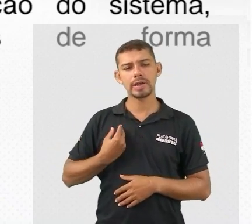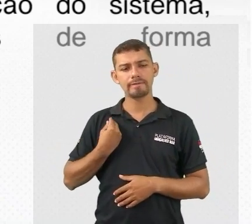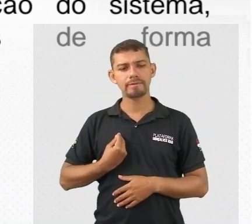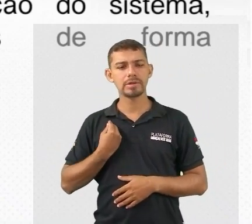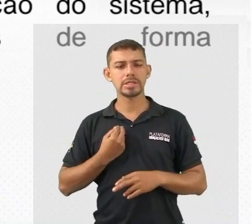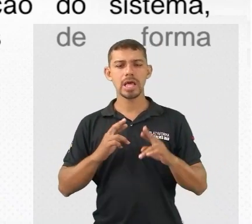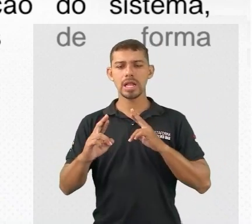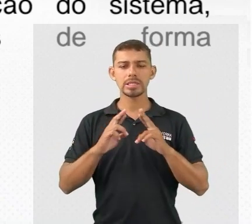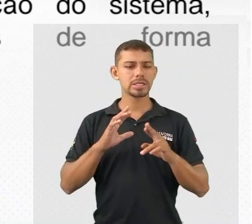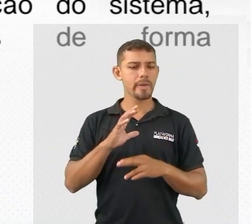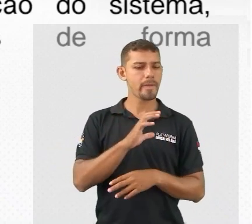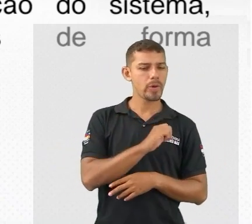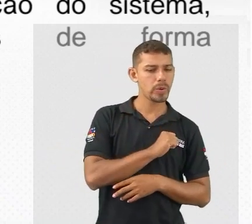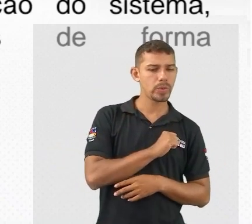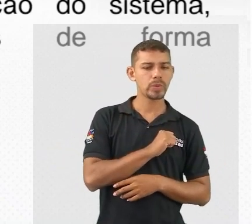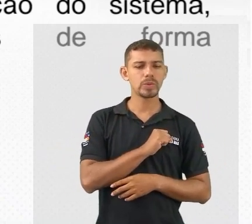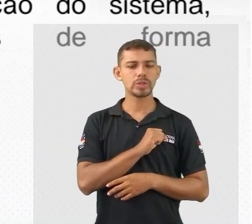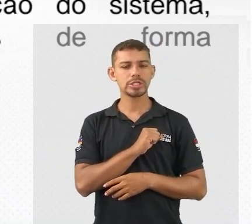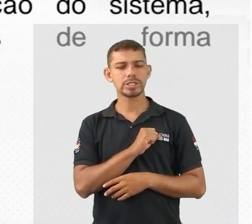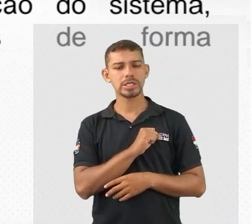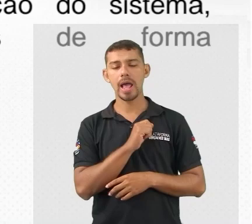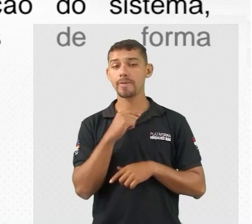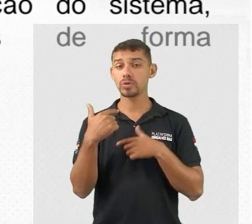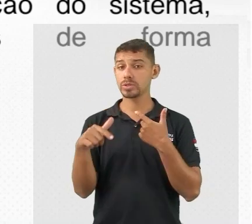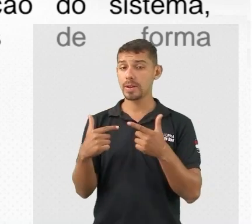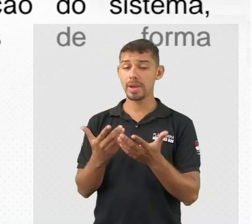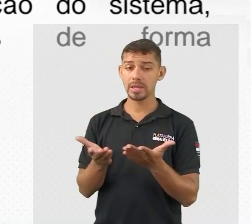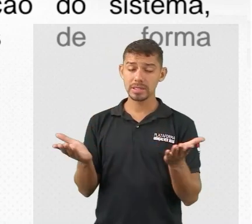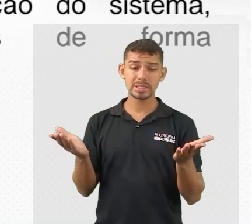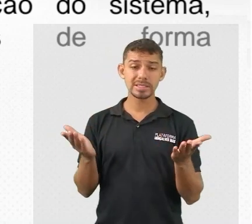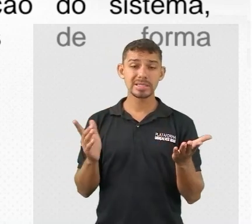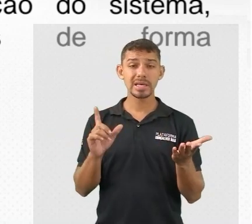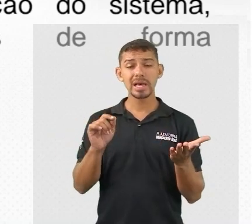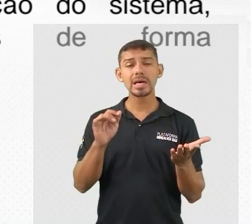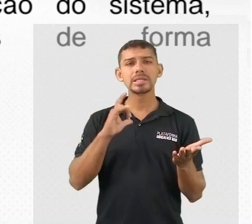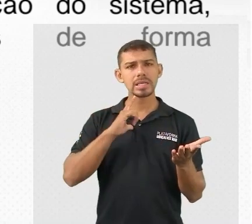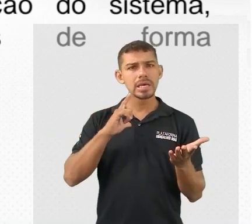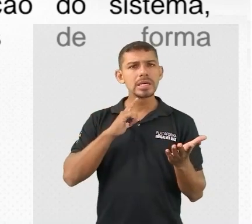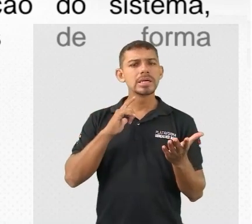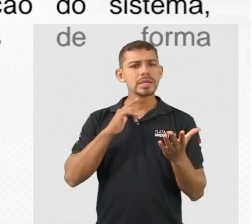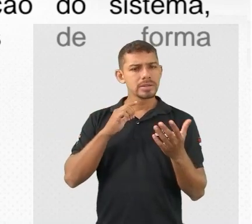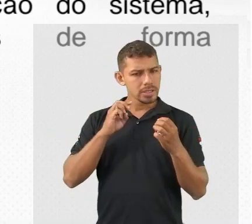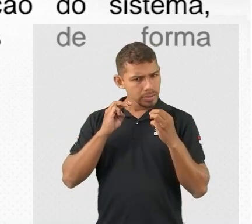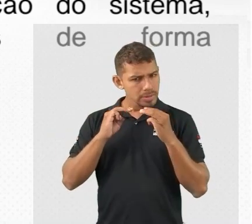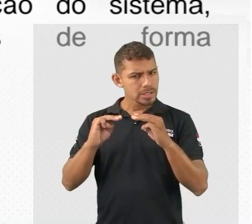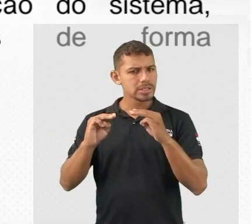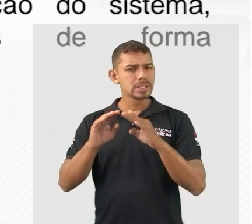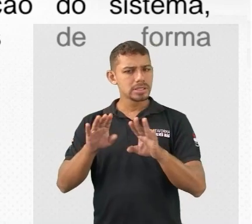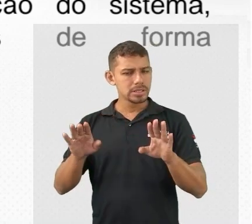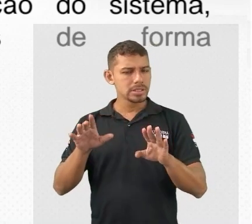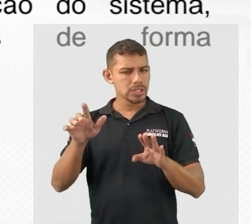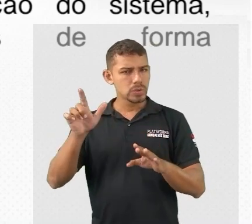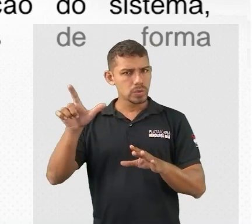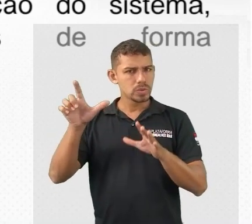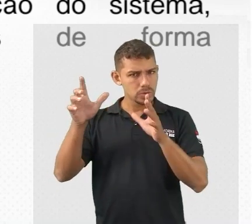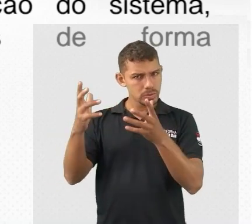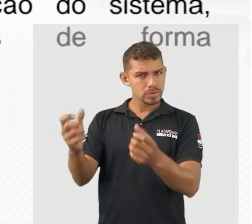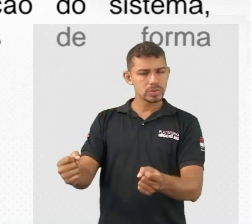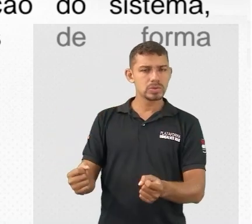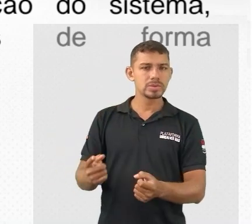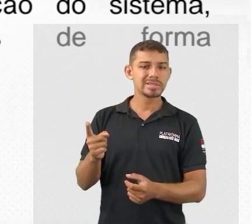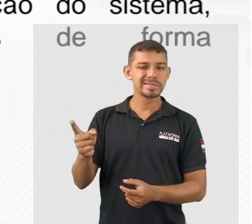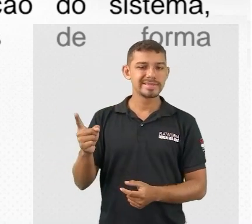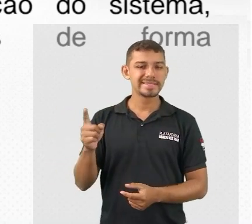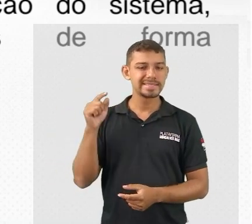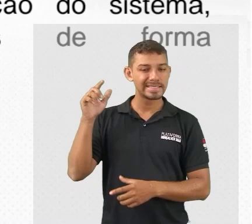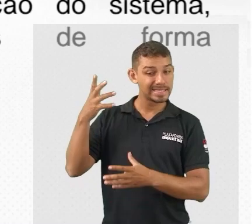das relações amorosas, na vida no trabalho, ali há uma mensagem sobre o estilo de vida que tem que ser adotado, que